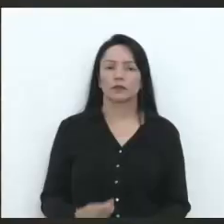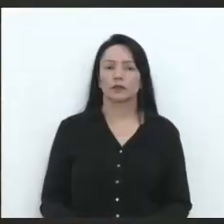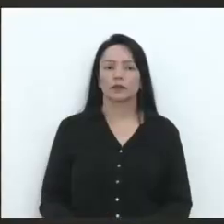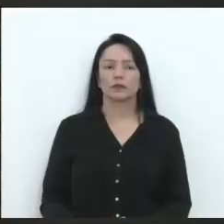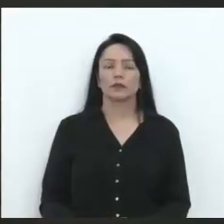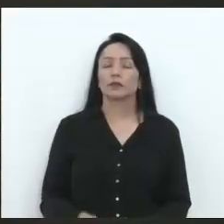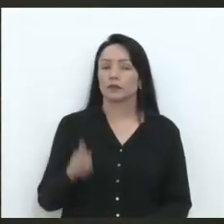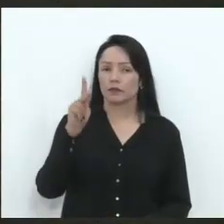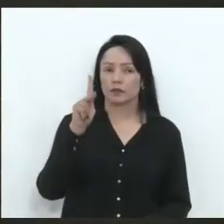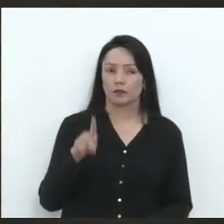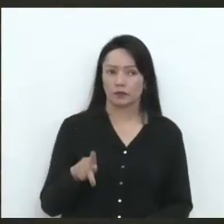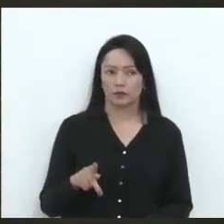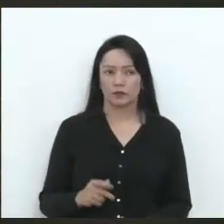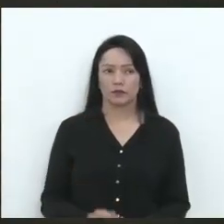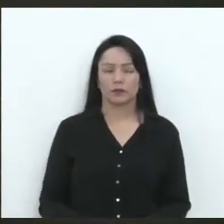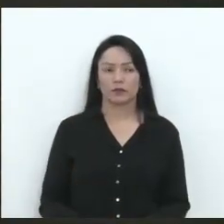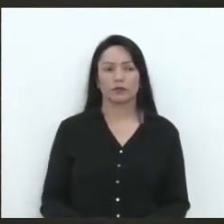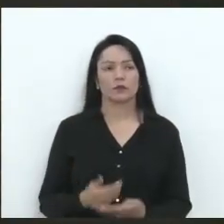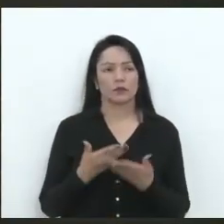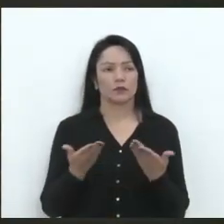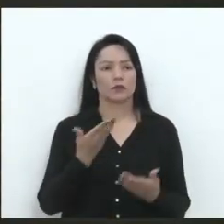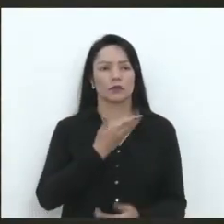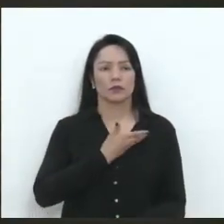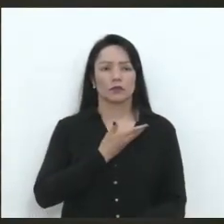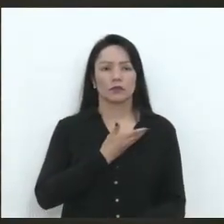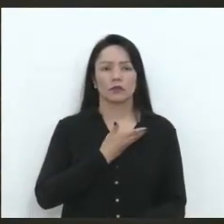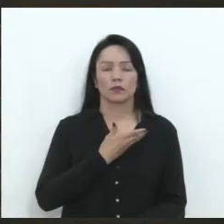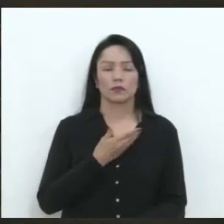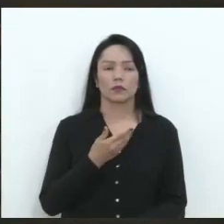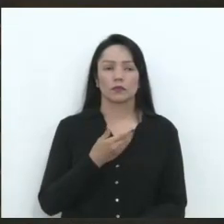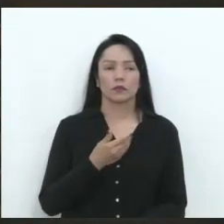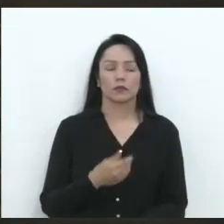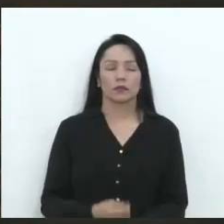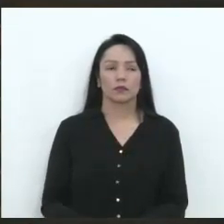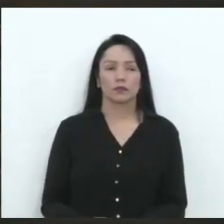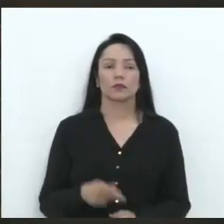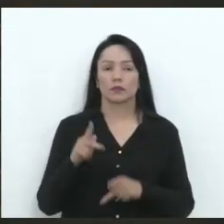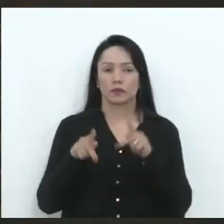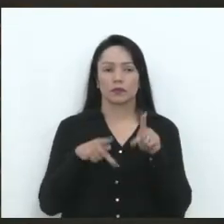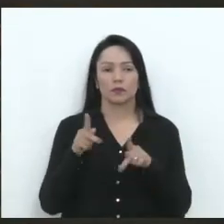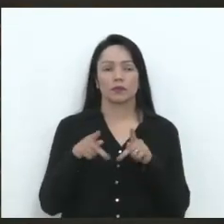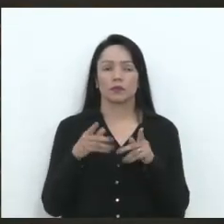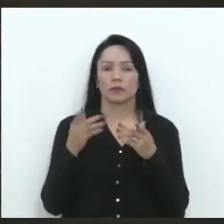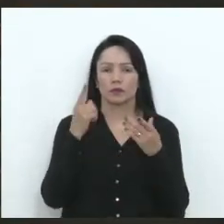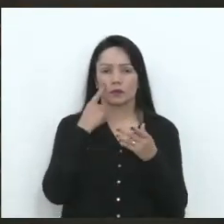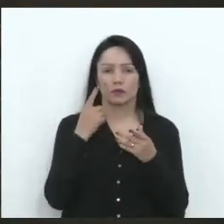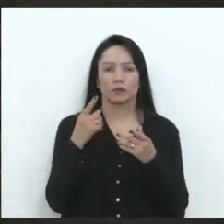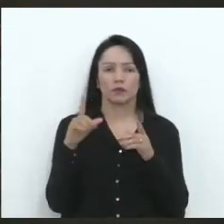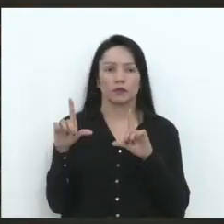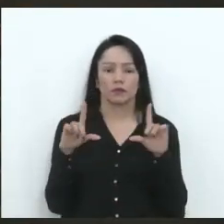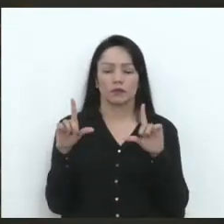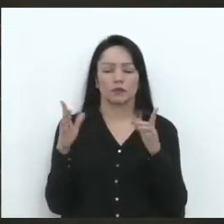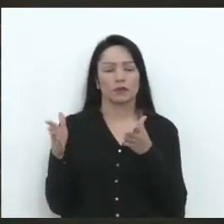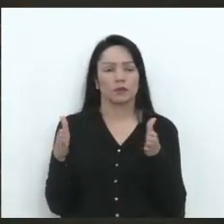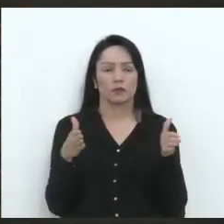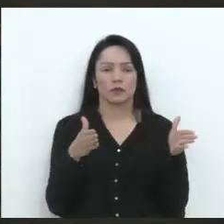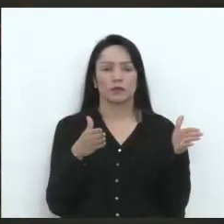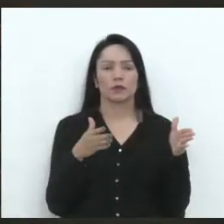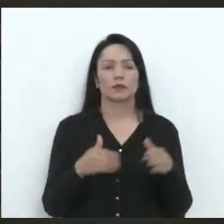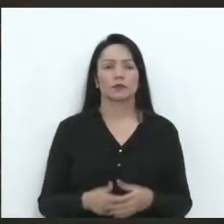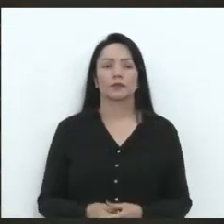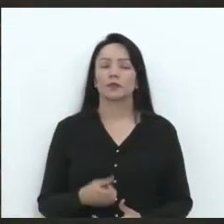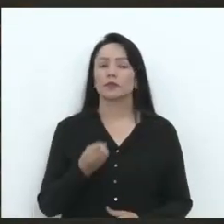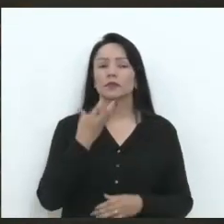Senhor presidente, nobres pares, senhoras e senhores aqui presente, público que nos assiste pelos meios de comunicação, uma